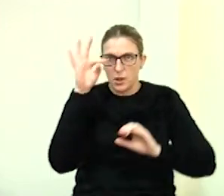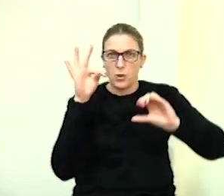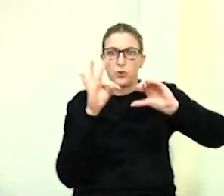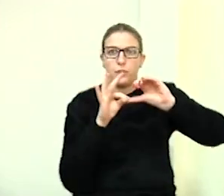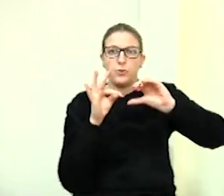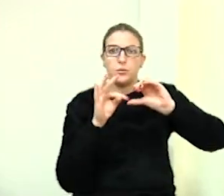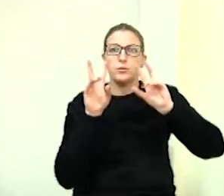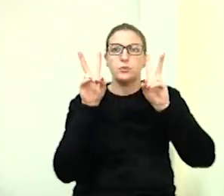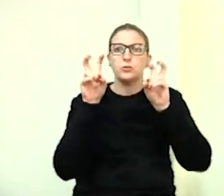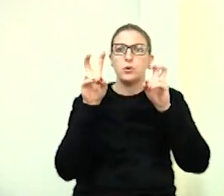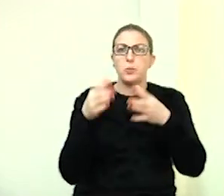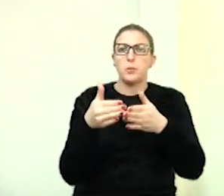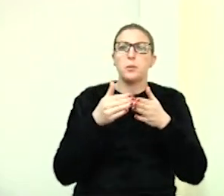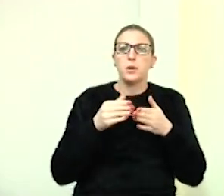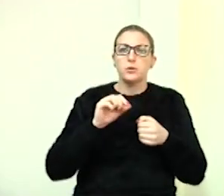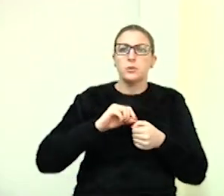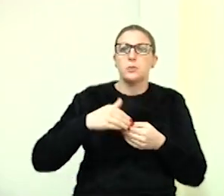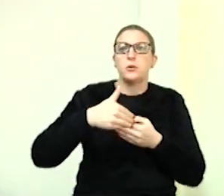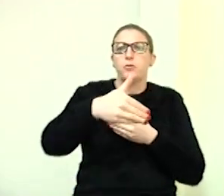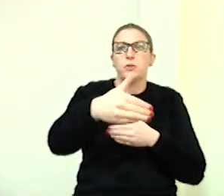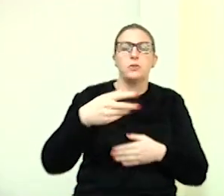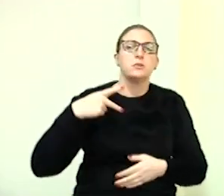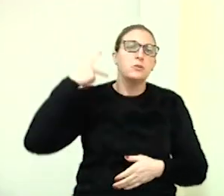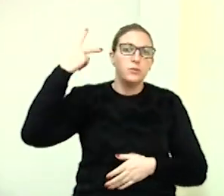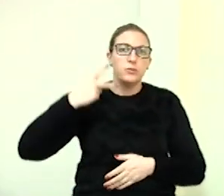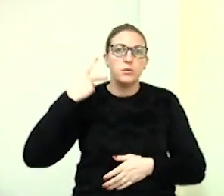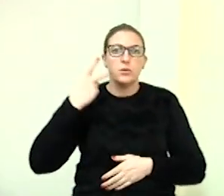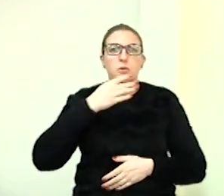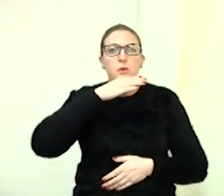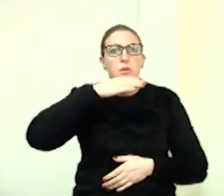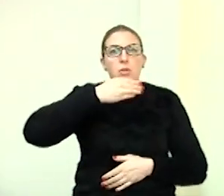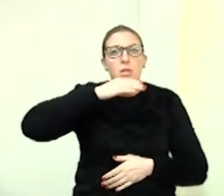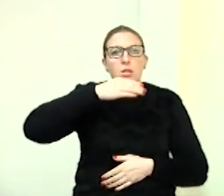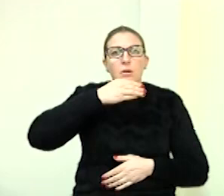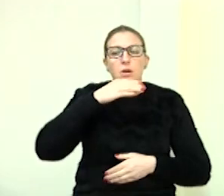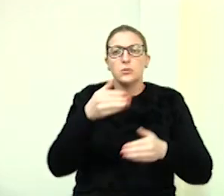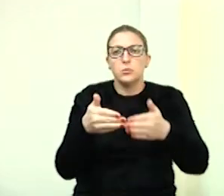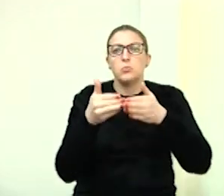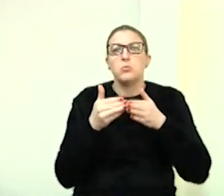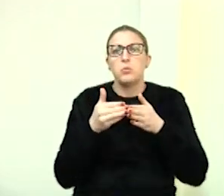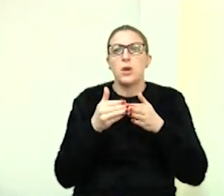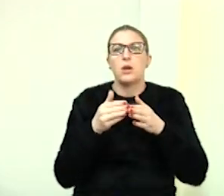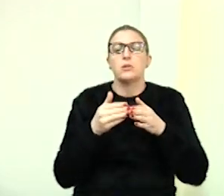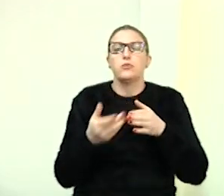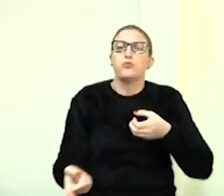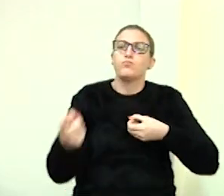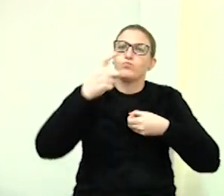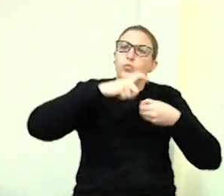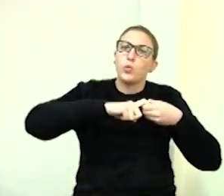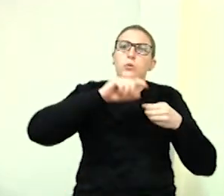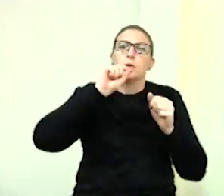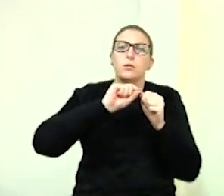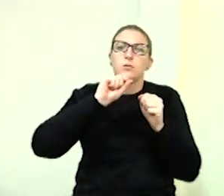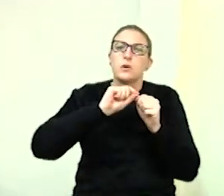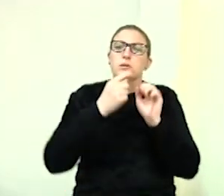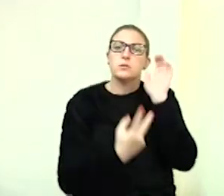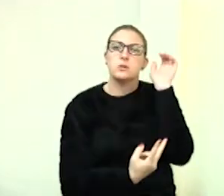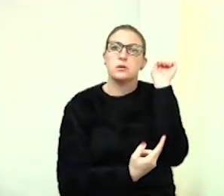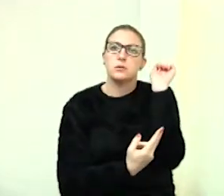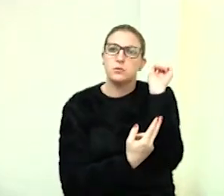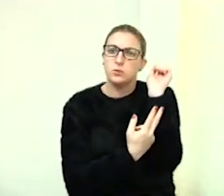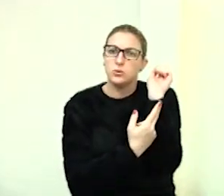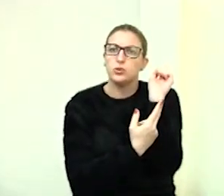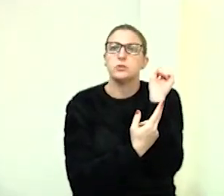229-2020, da autoria do vereador Leandro Augusto Basso, que solicita que sejam retomados os procedimentos seletivos,